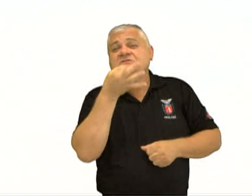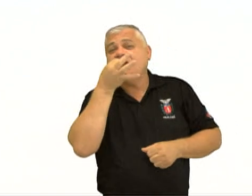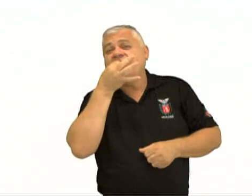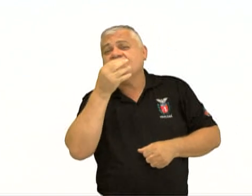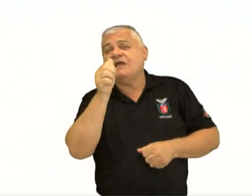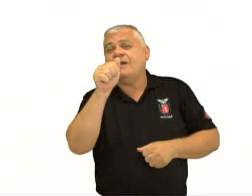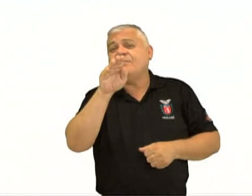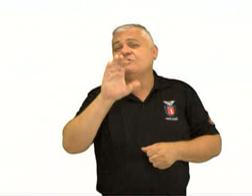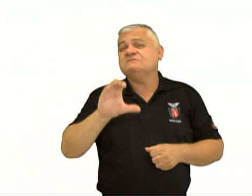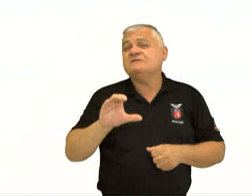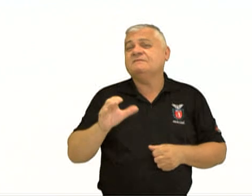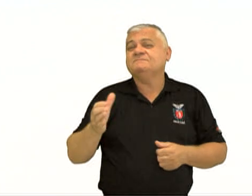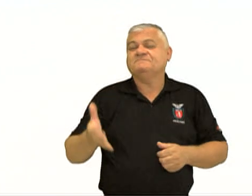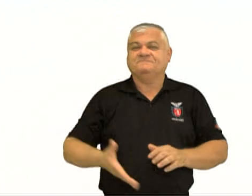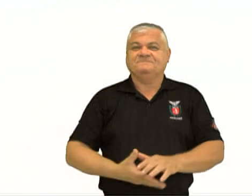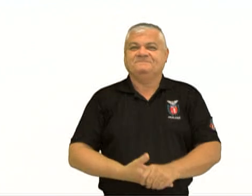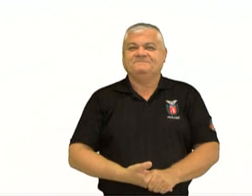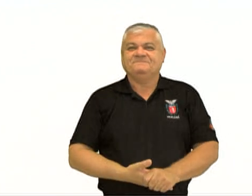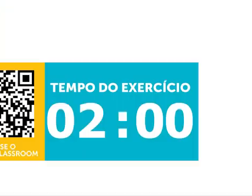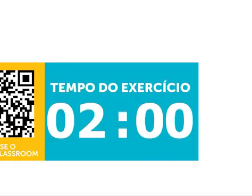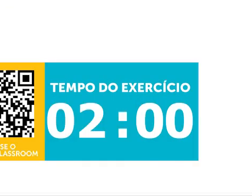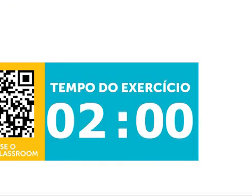B ou C? Vai lá!